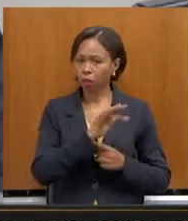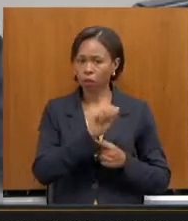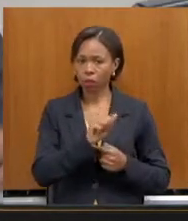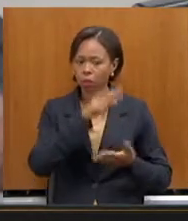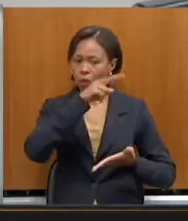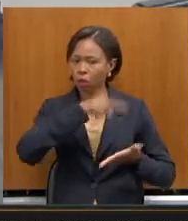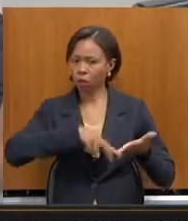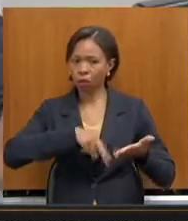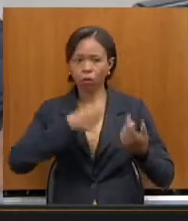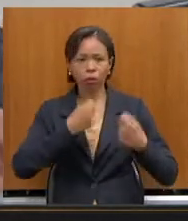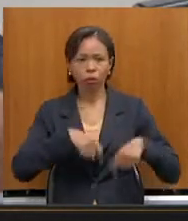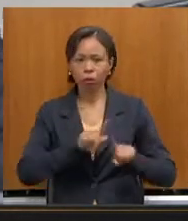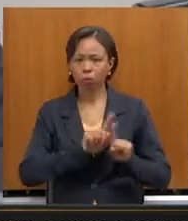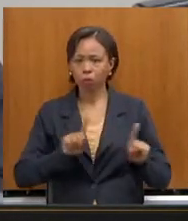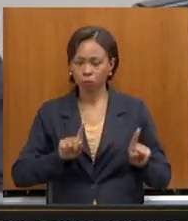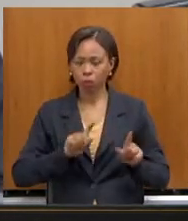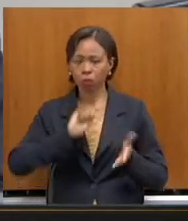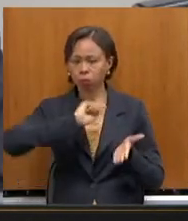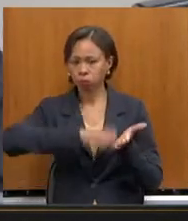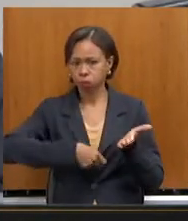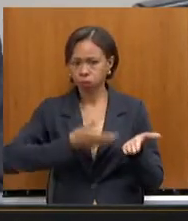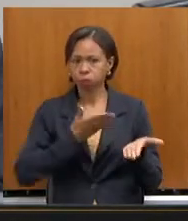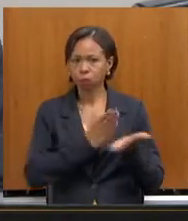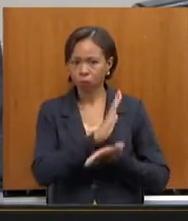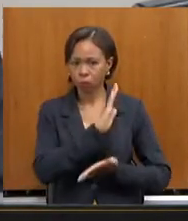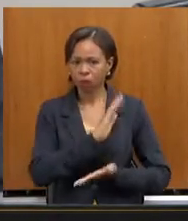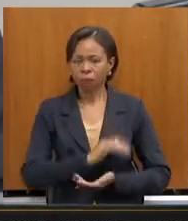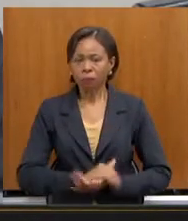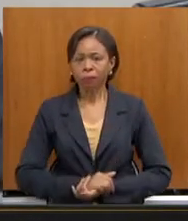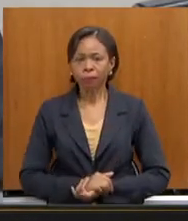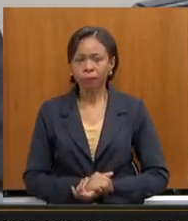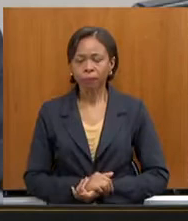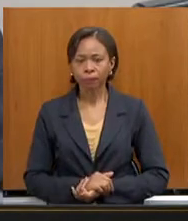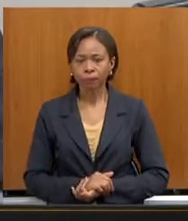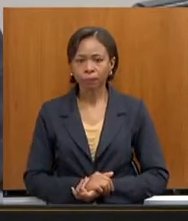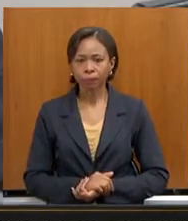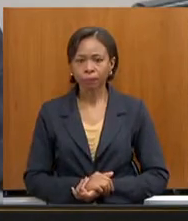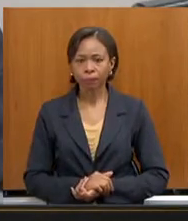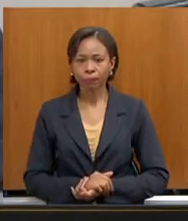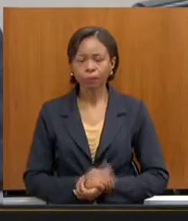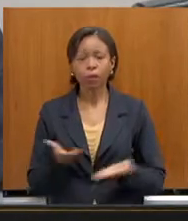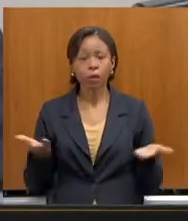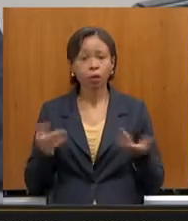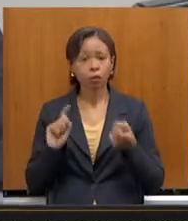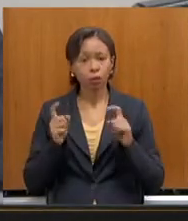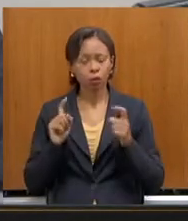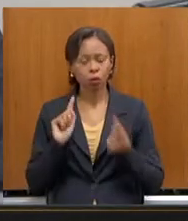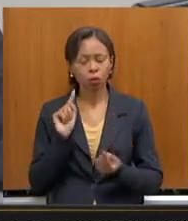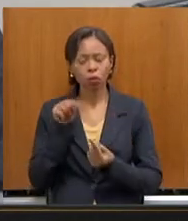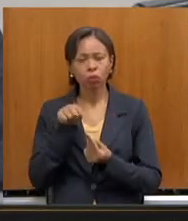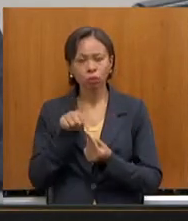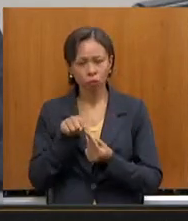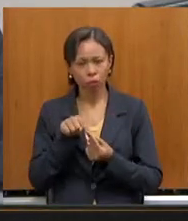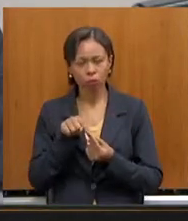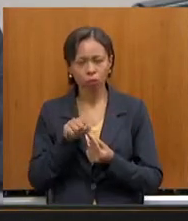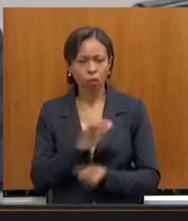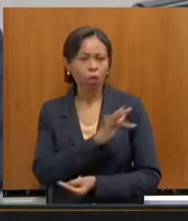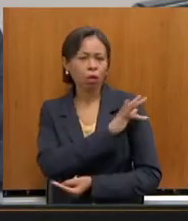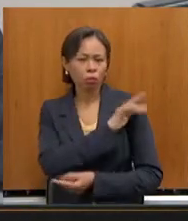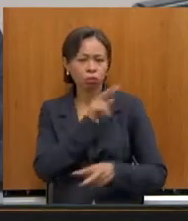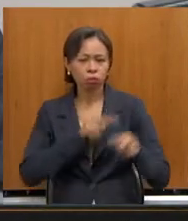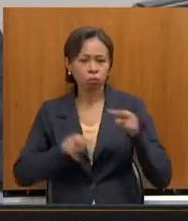e solicita a sua subscrição o destino se essa reunião a realização do Assembleia ficar Lisa